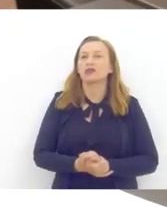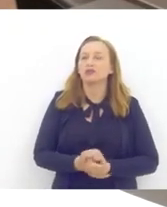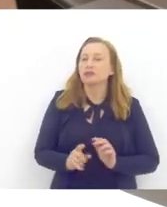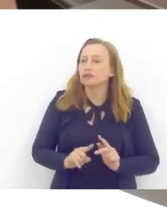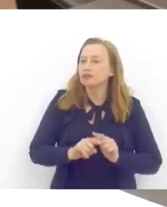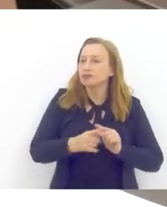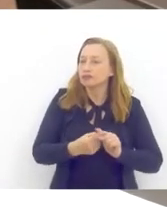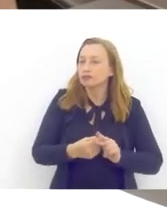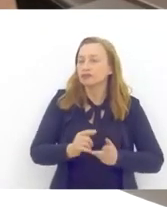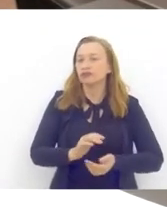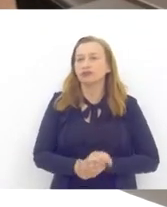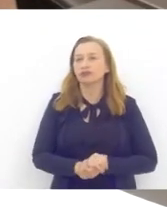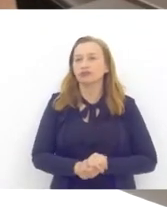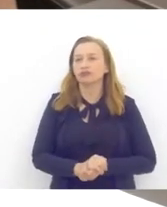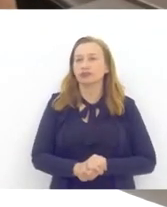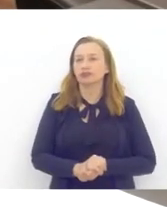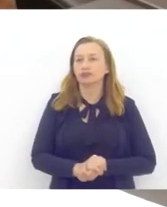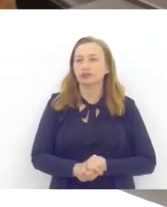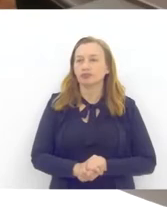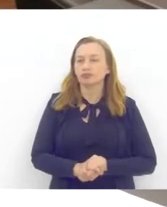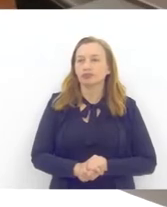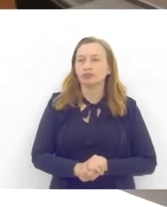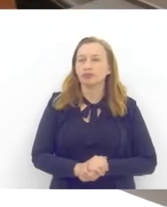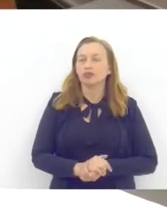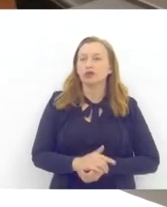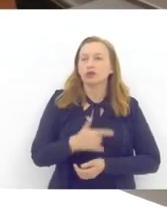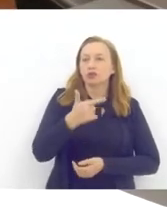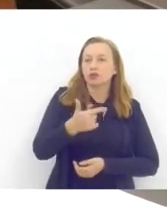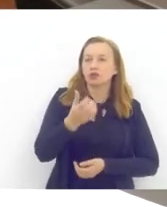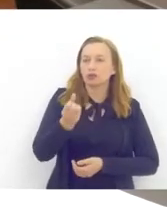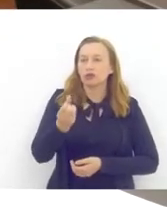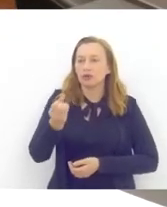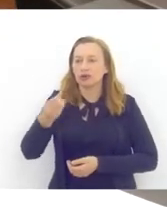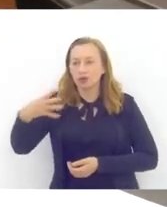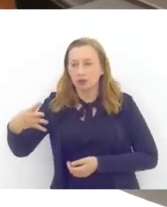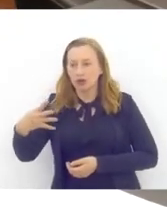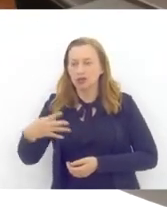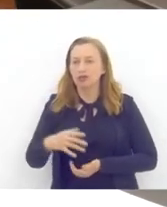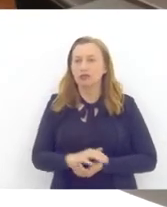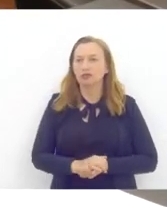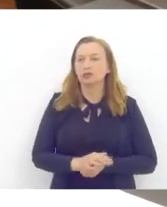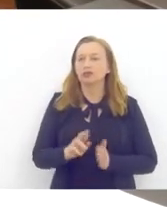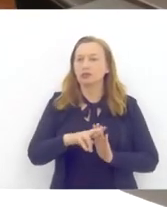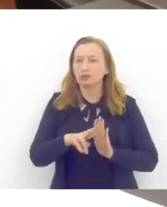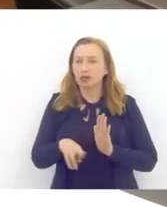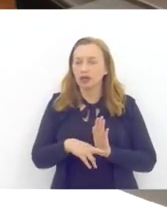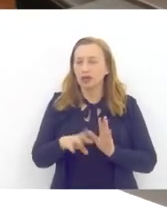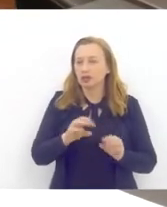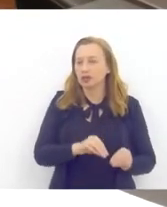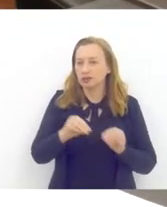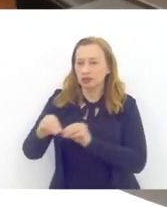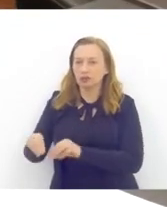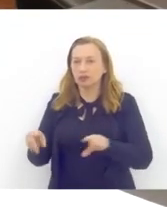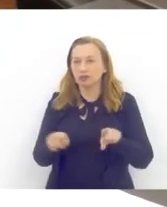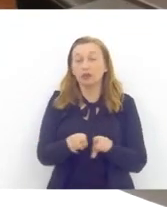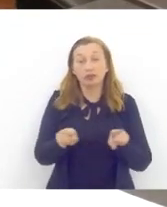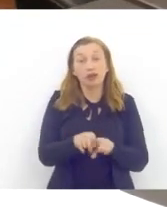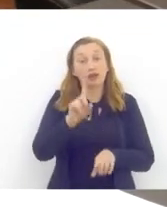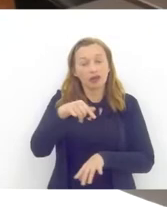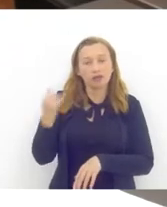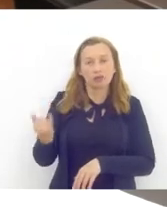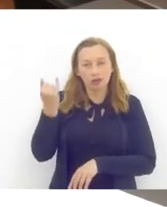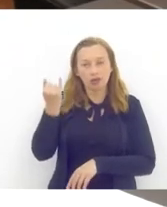alteração na 2664, vão fazer uma regra de transição também, isso é importante,